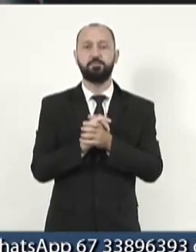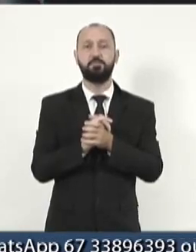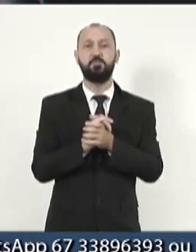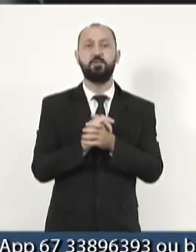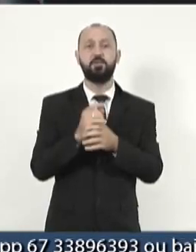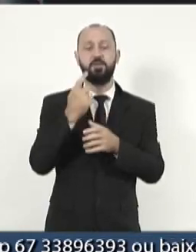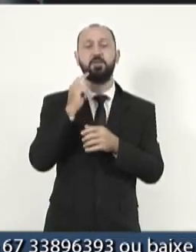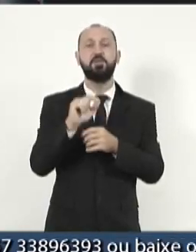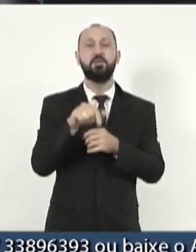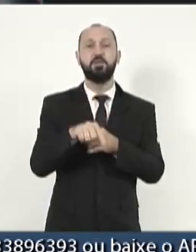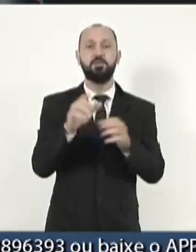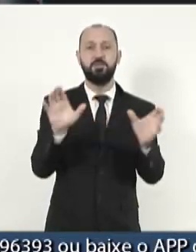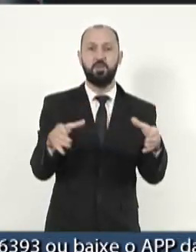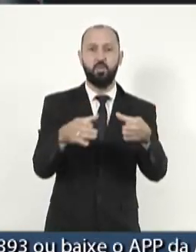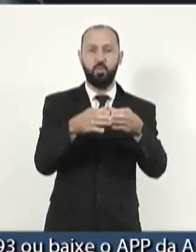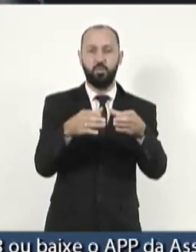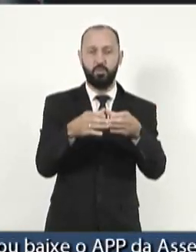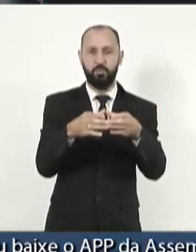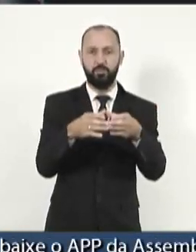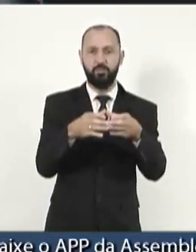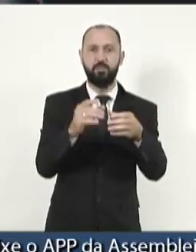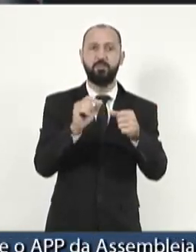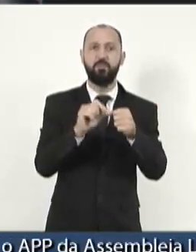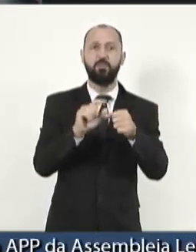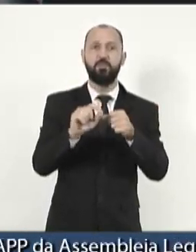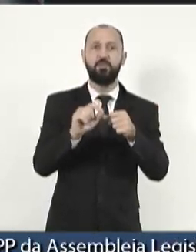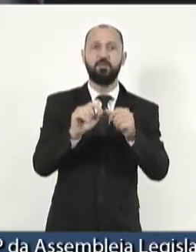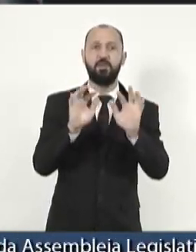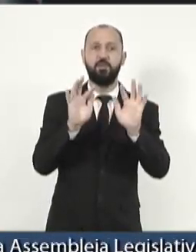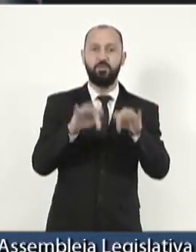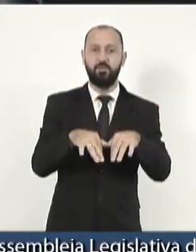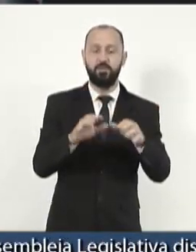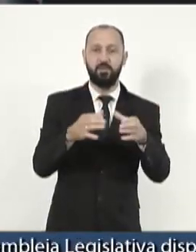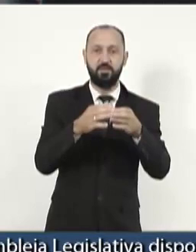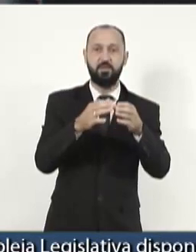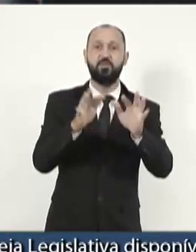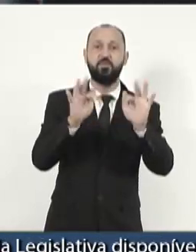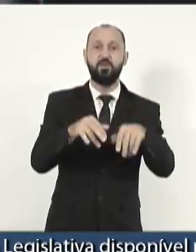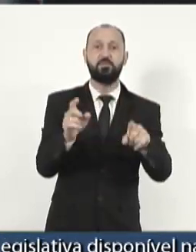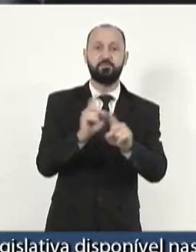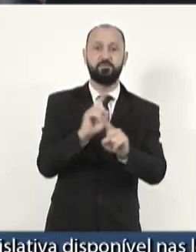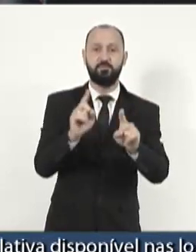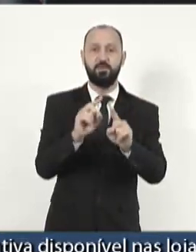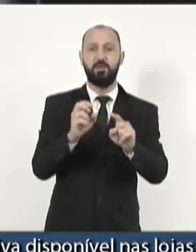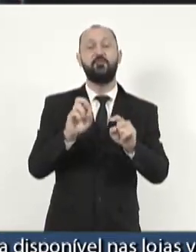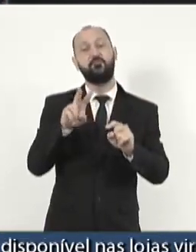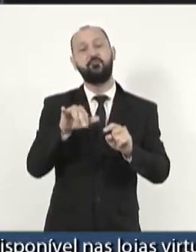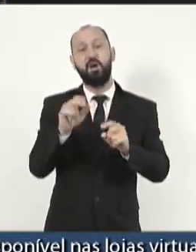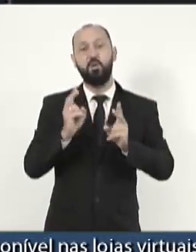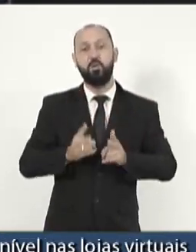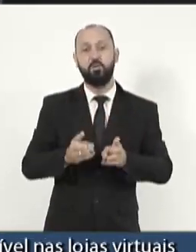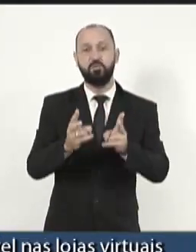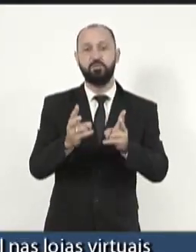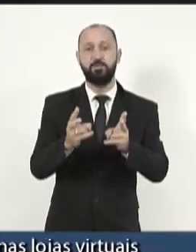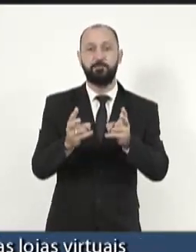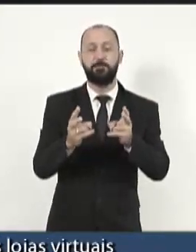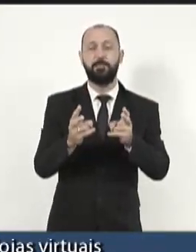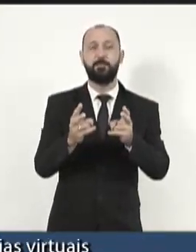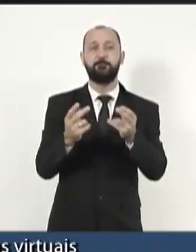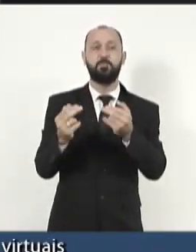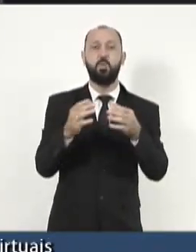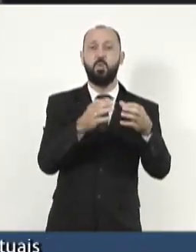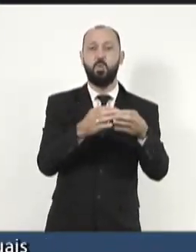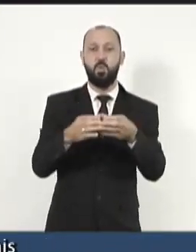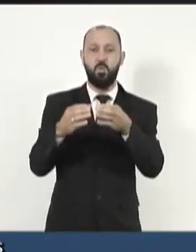Queria que o senhor aguardasse até para se tiver algum... ainda ontem, o deputado Londres, que é o presidente da